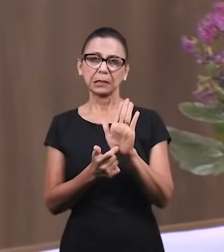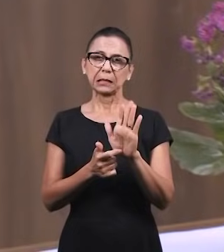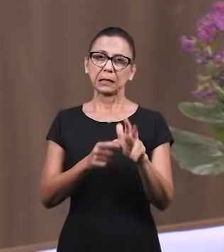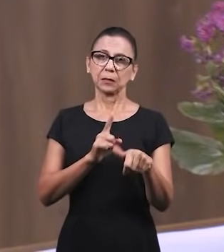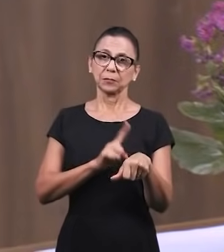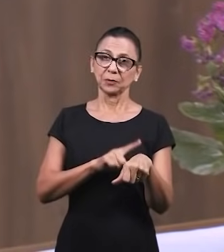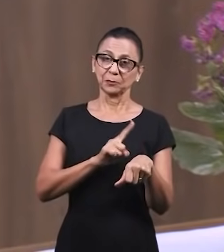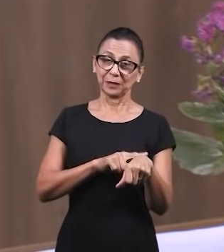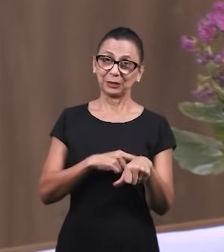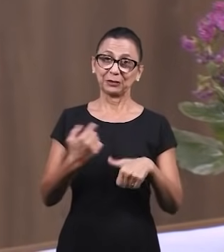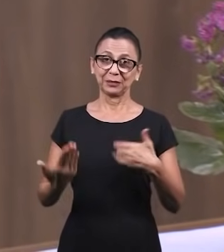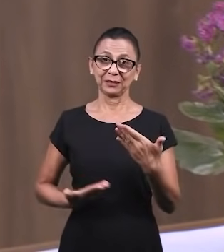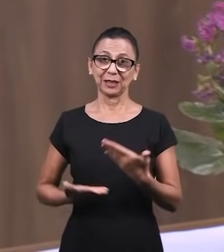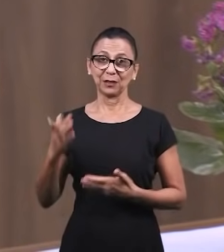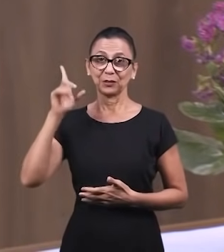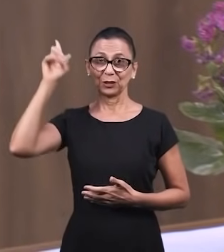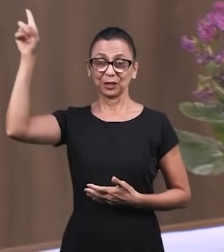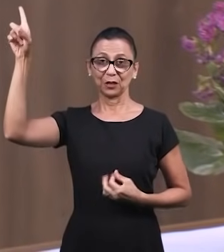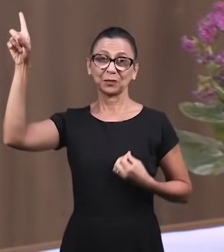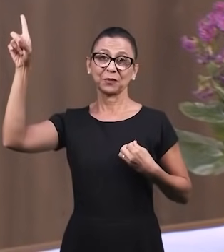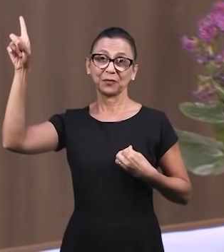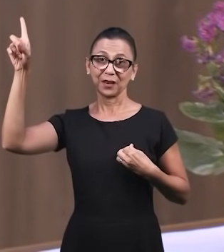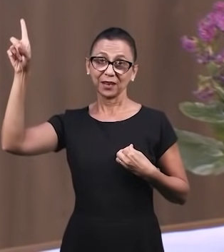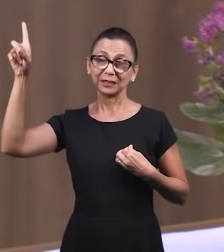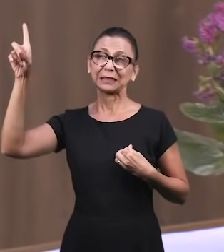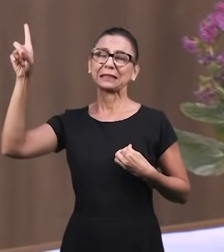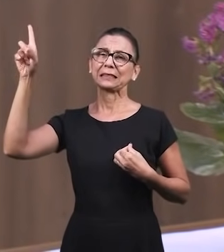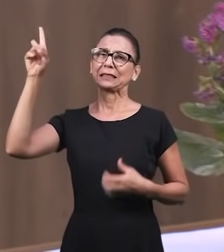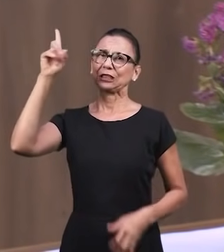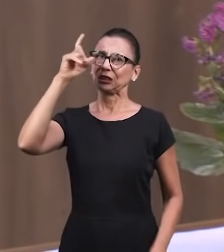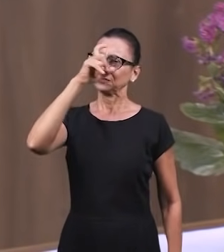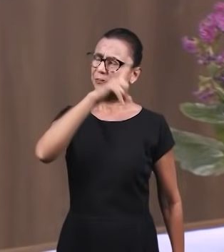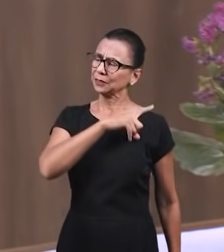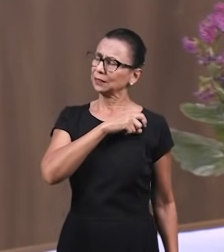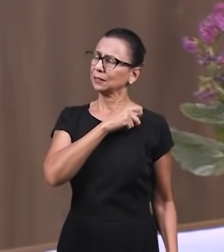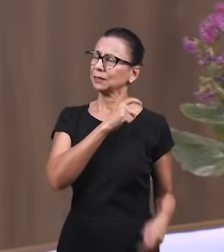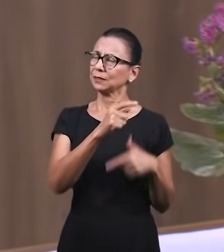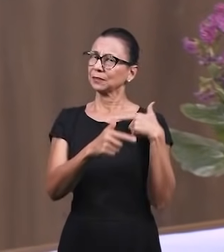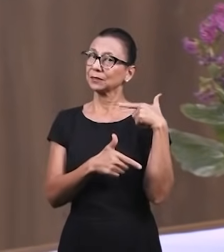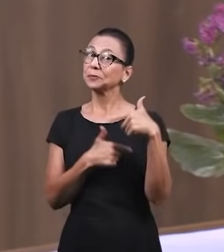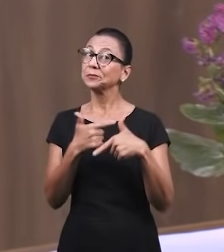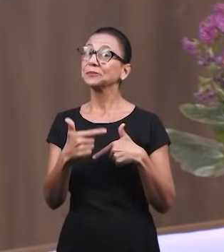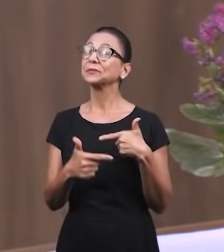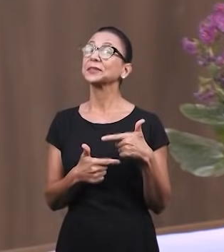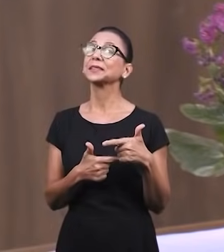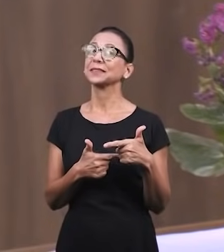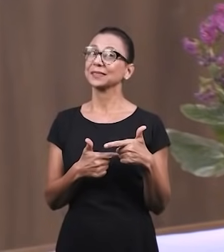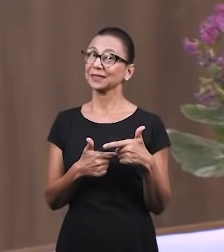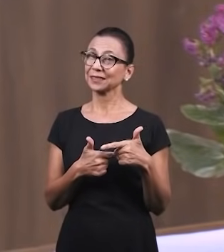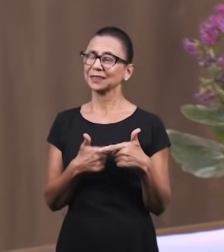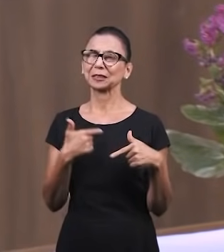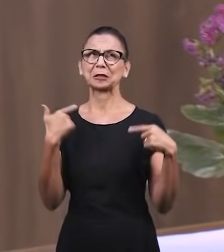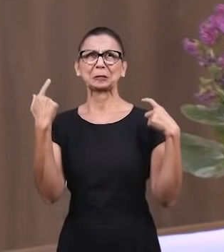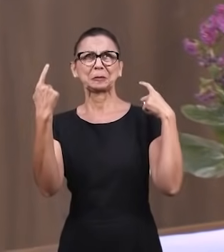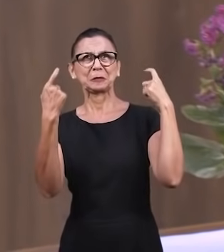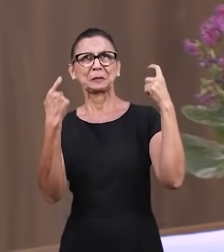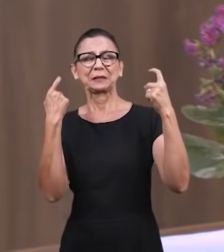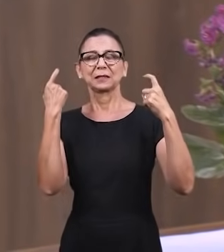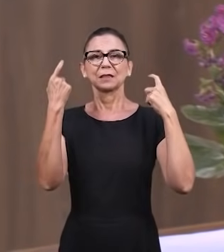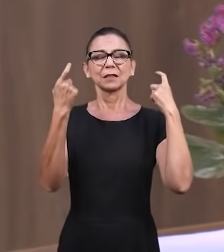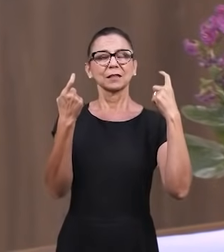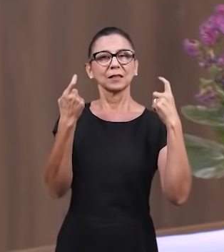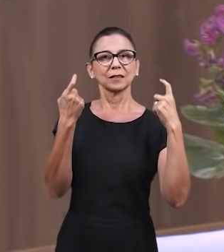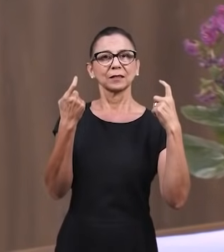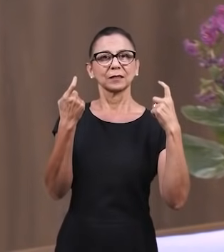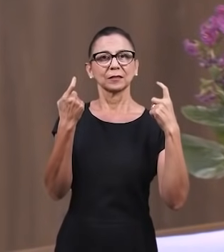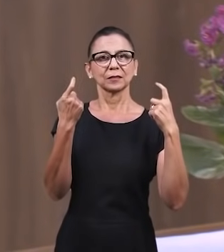situações pelas quais os servos de Deus passaram? Situações difíceis, de lutas, situações de